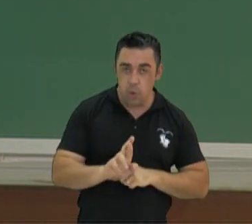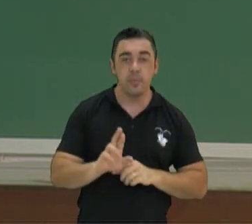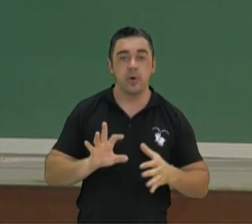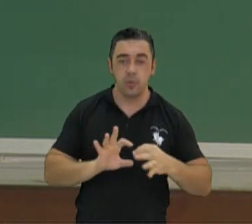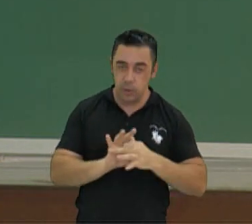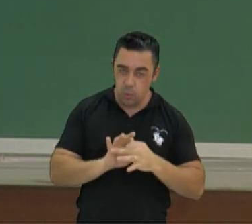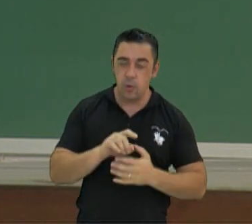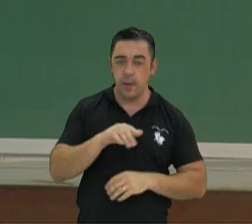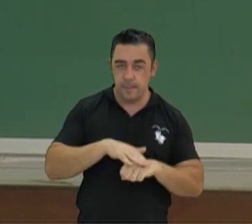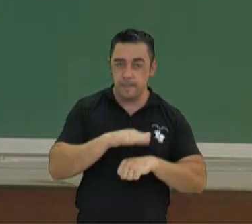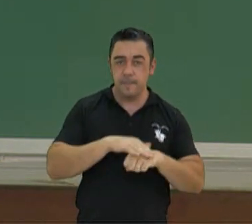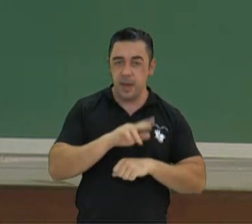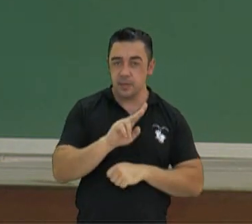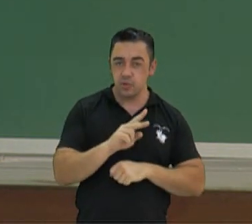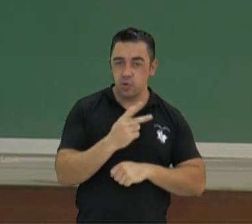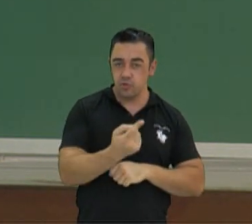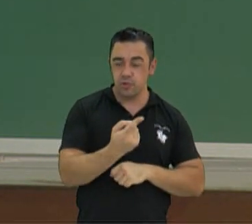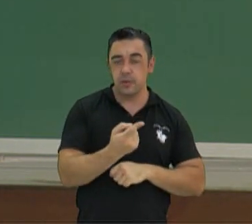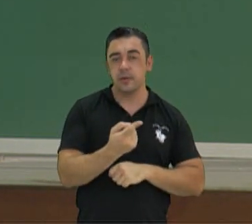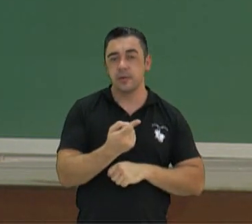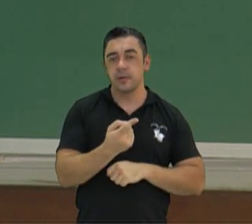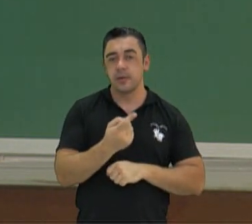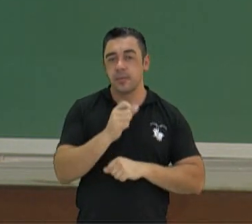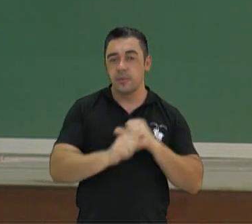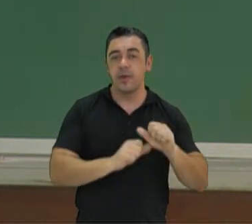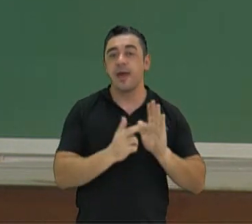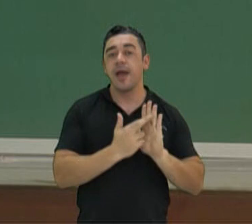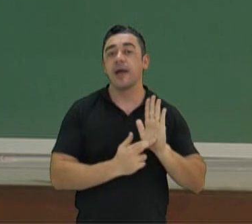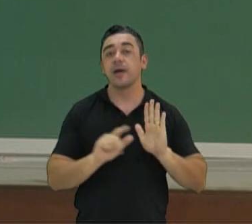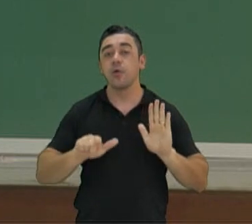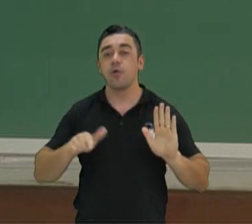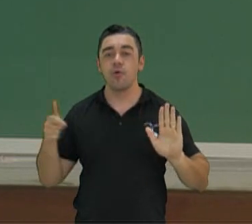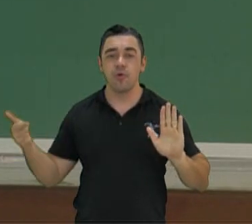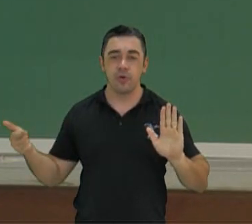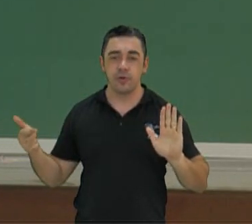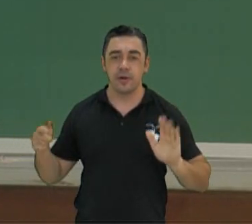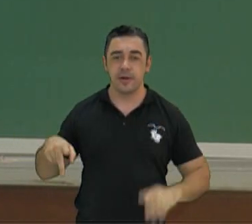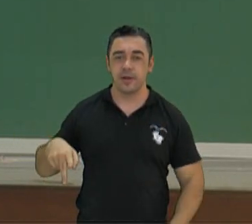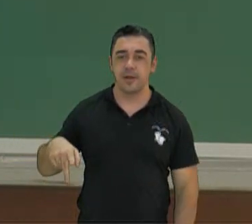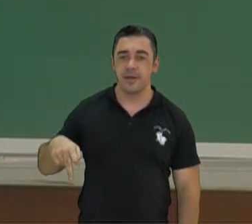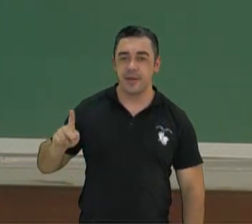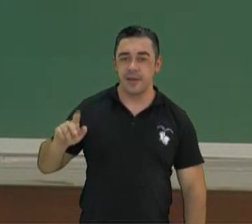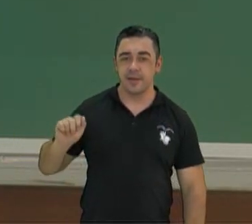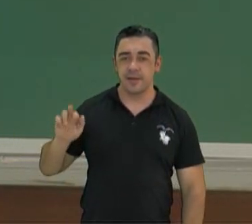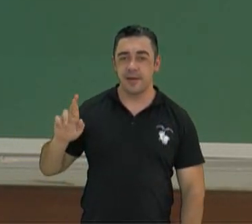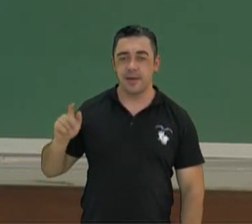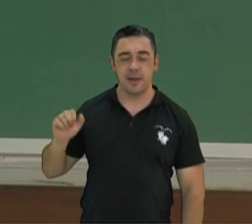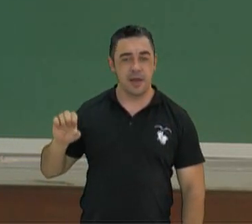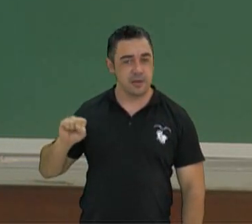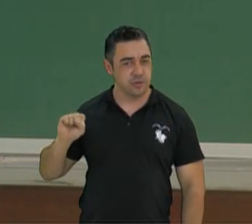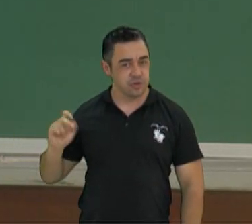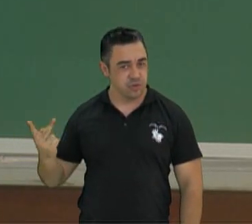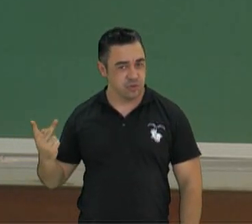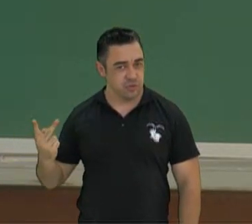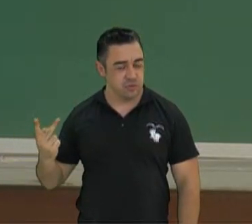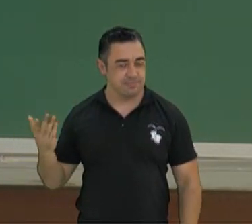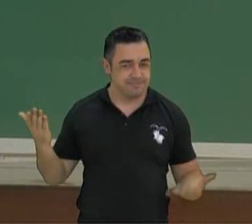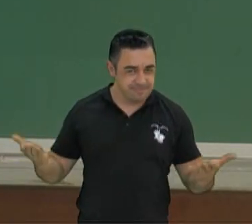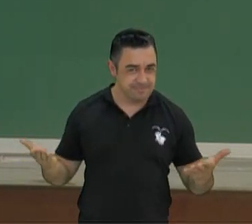mais hidrogenado, inverteu. Essa é a regra de quem mesmo? Karash, moleque, né?